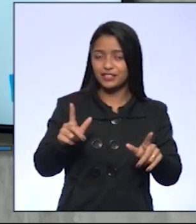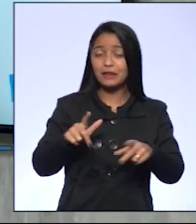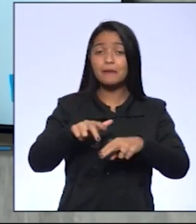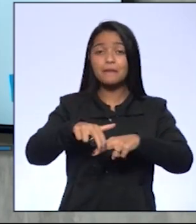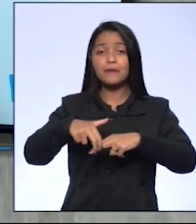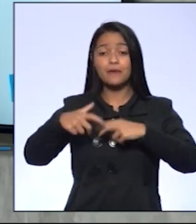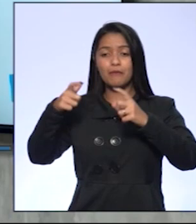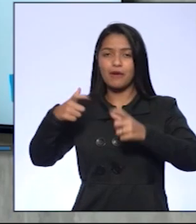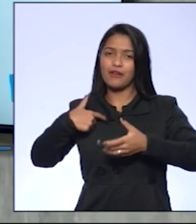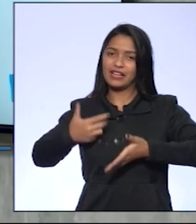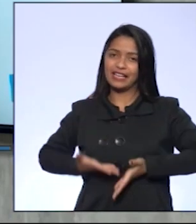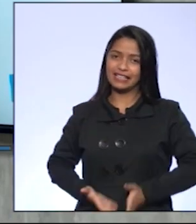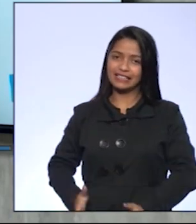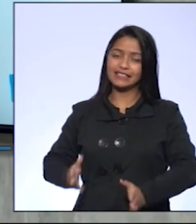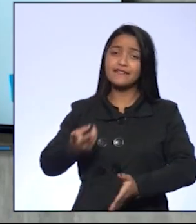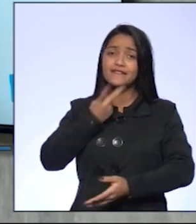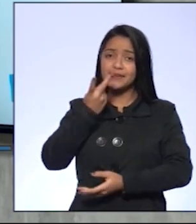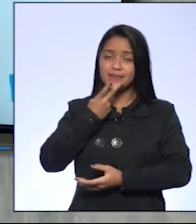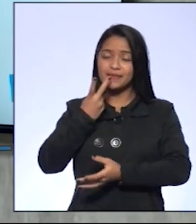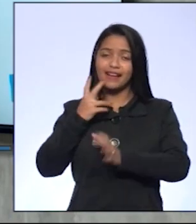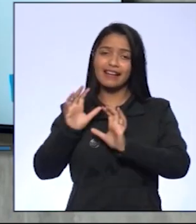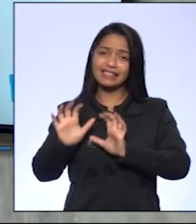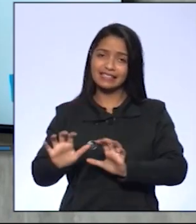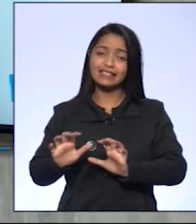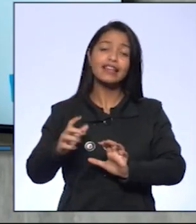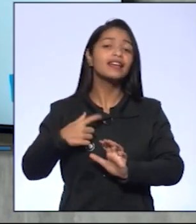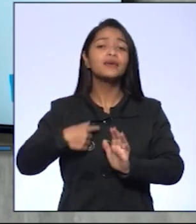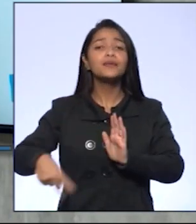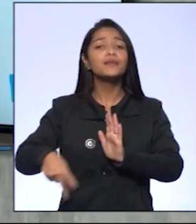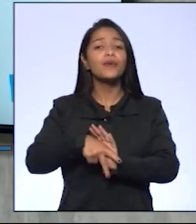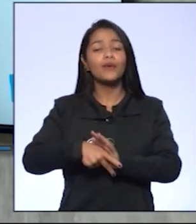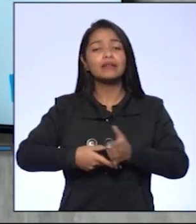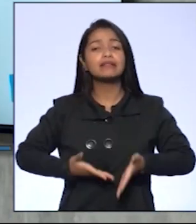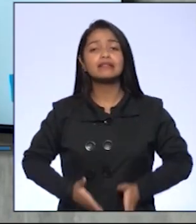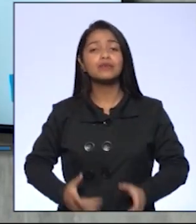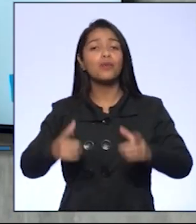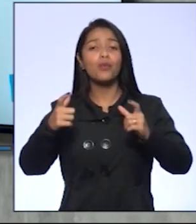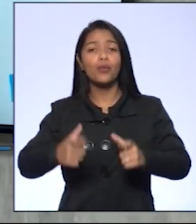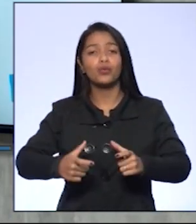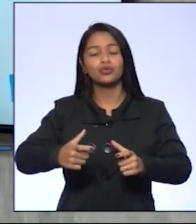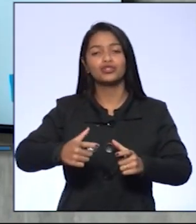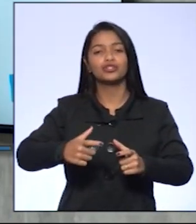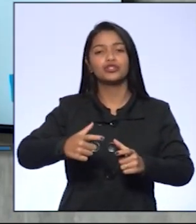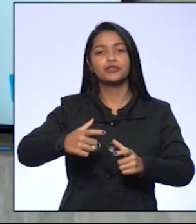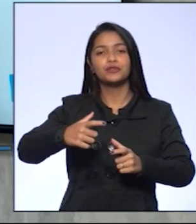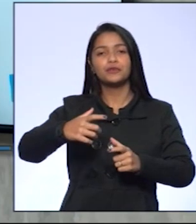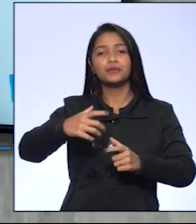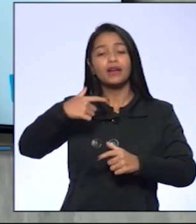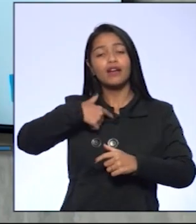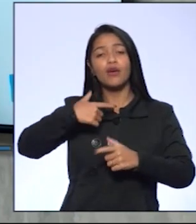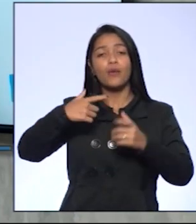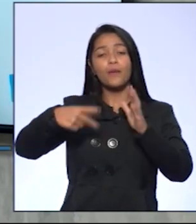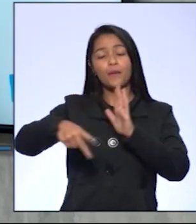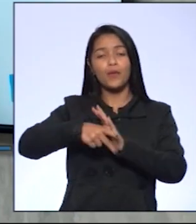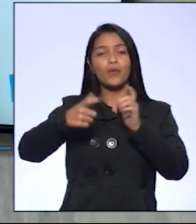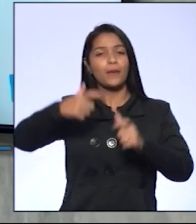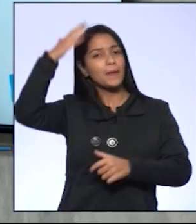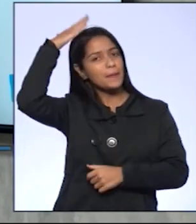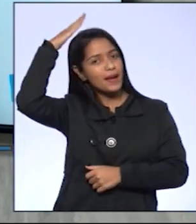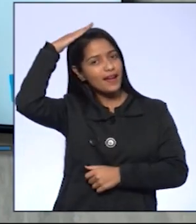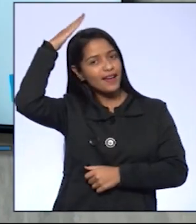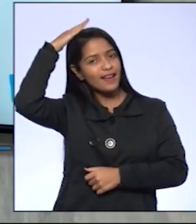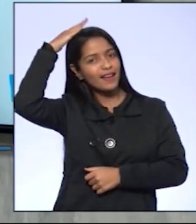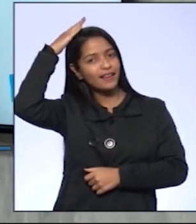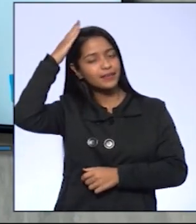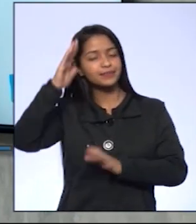região onde eu nasci, né? Eu sou do Paraná. Então, quando eu estou aqui, estou em São Paulo agora, o meu